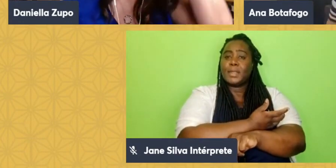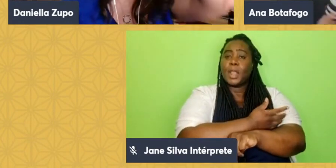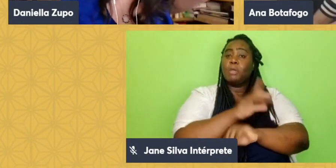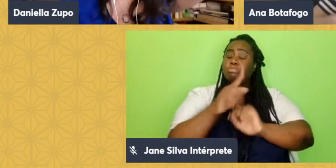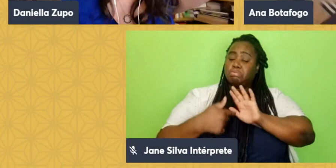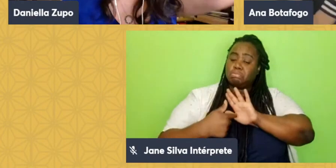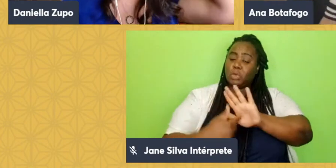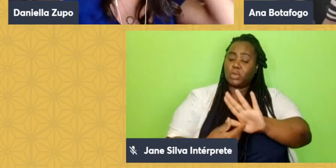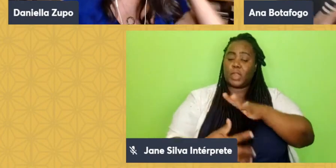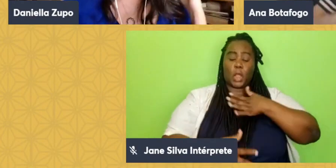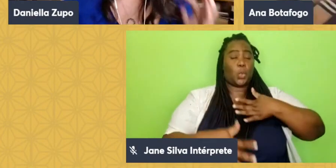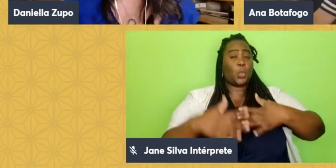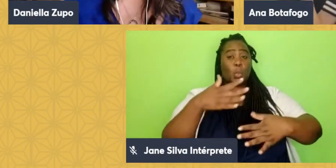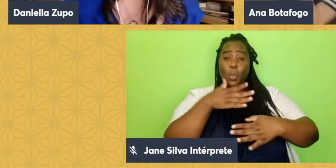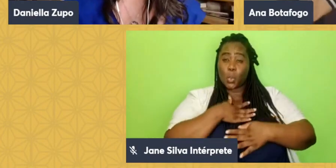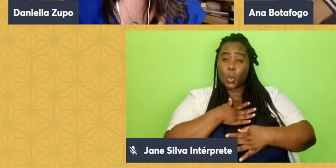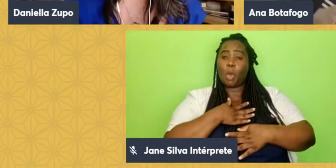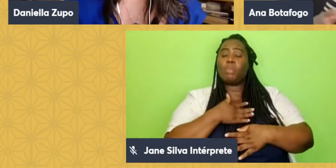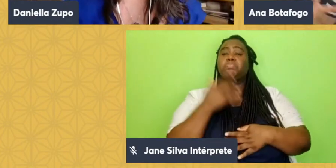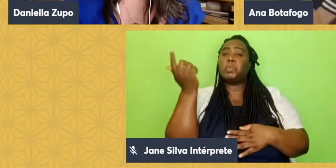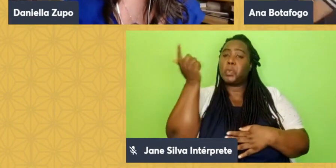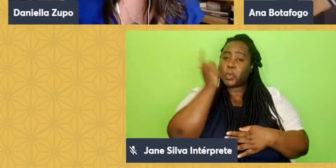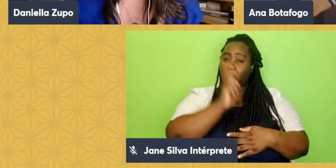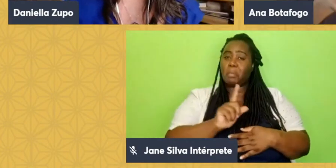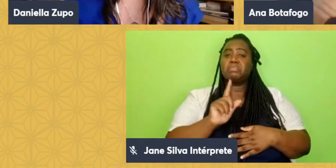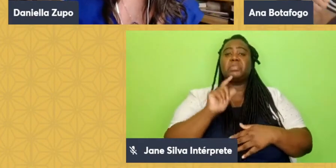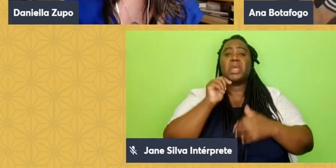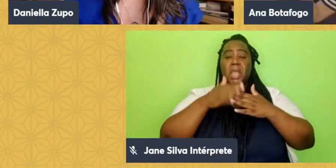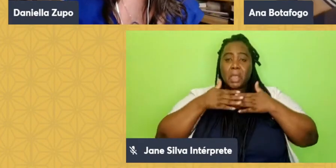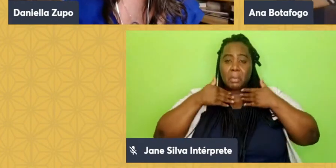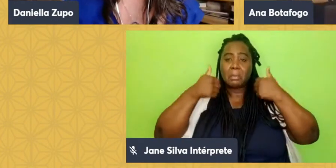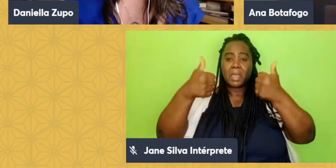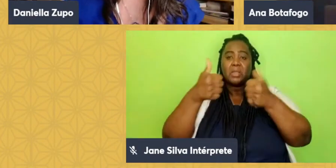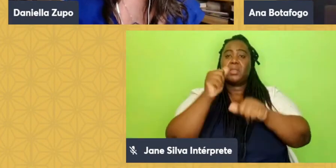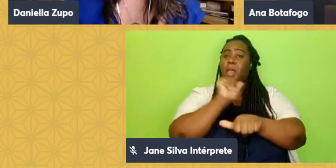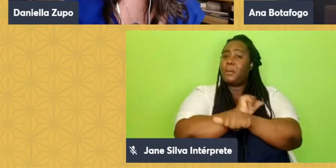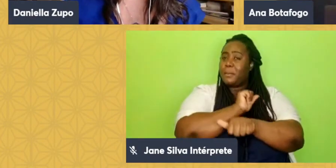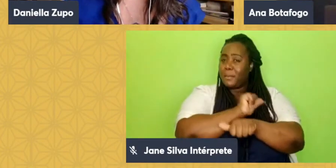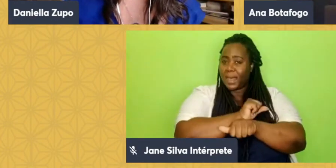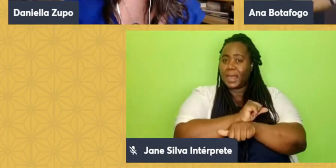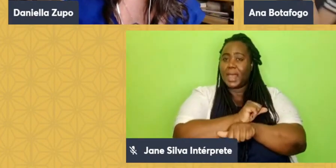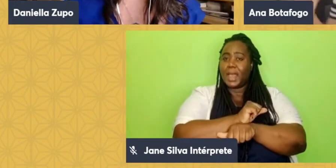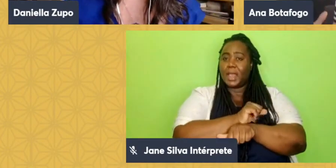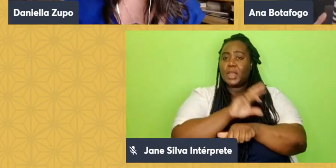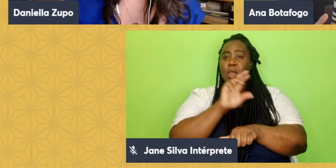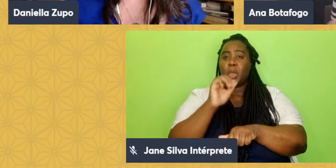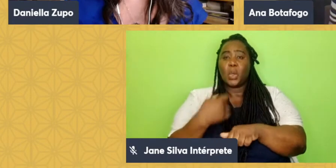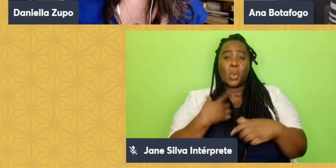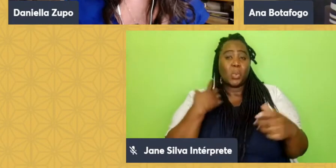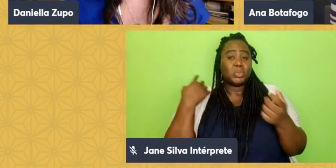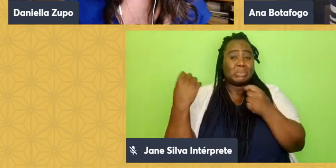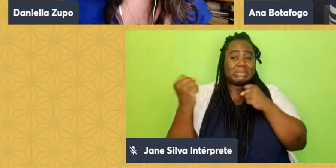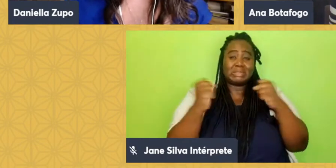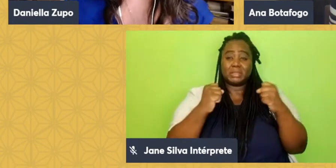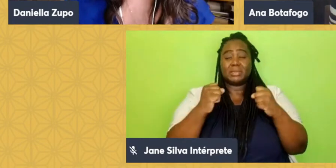manifestações corporais conseguem sair dessa inércia ou desse desse desespero e outros